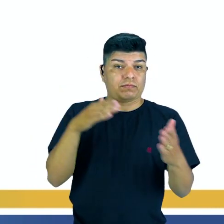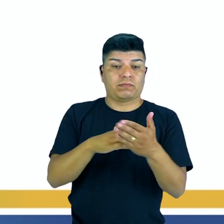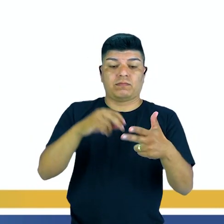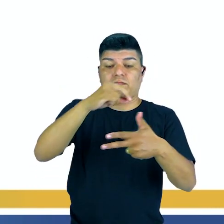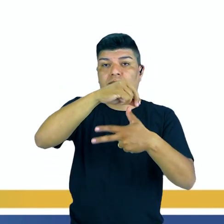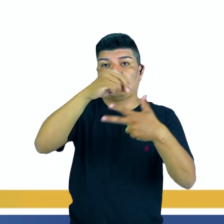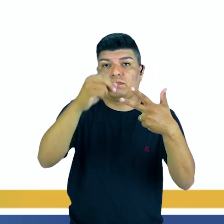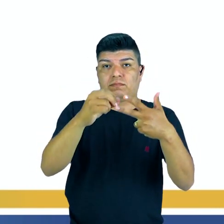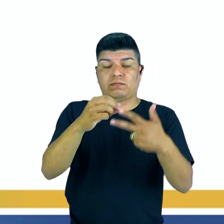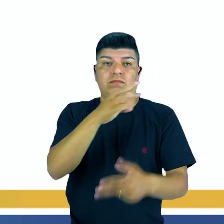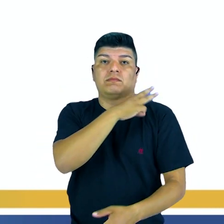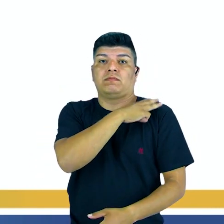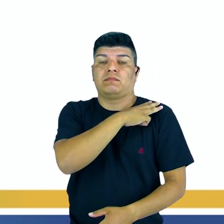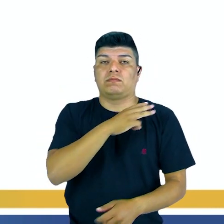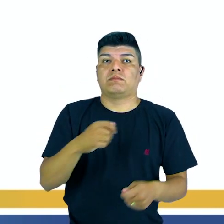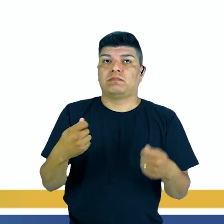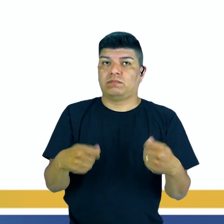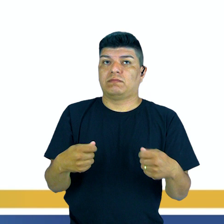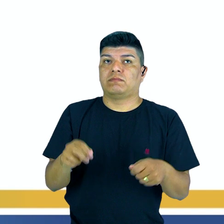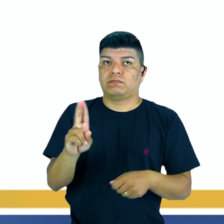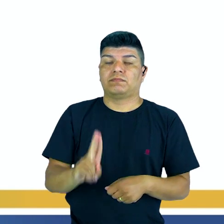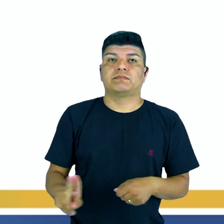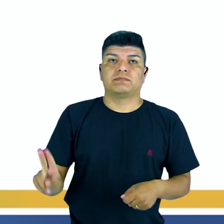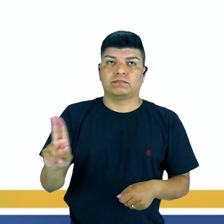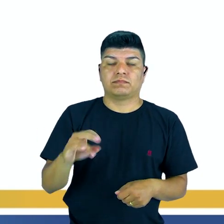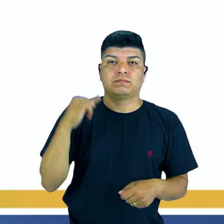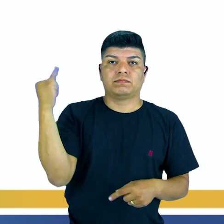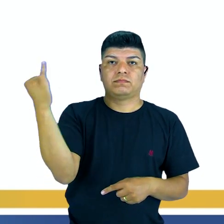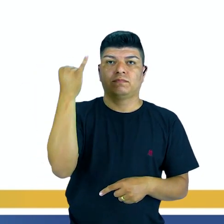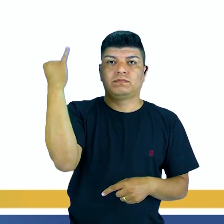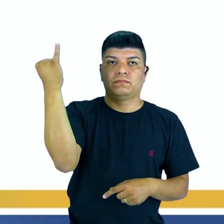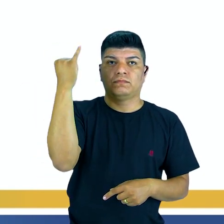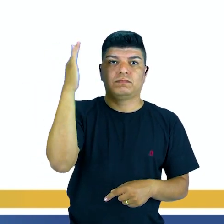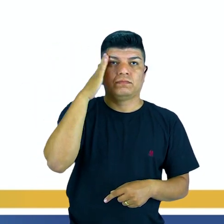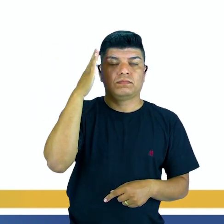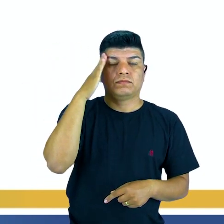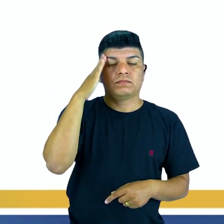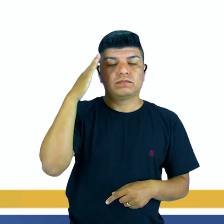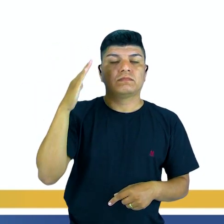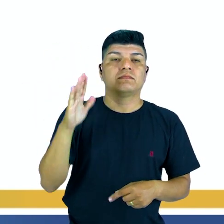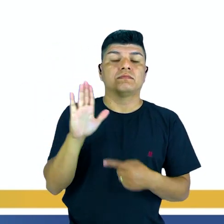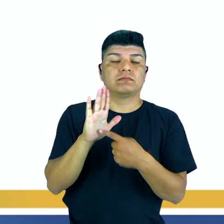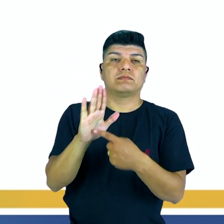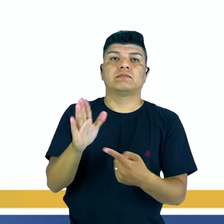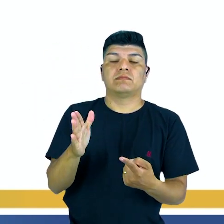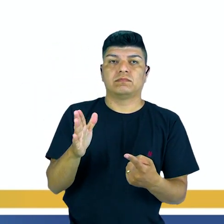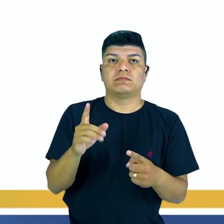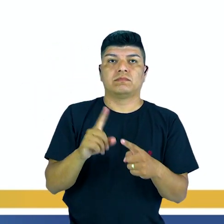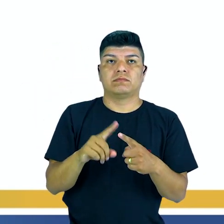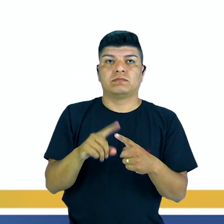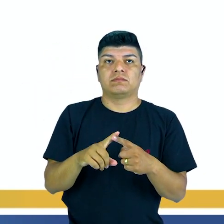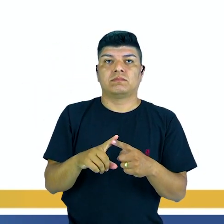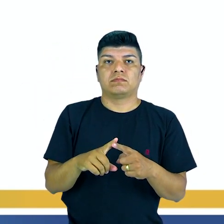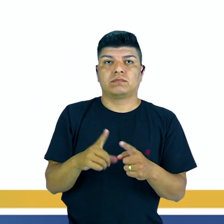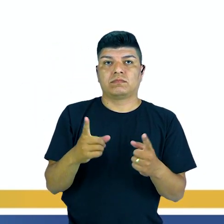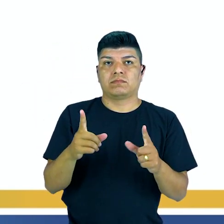o terceiro ano médio, para fazer essas provas de Enem. Então, é muito importante saber das Rosas do Vento. A Rosa dos Ventos, ela tem